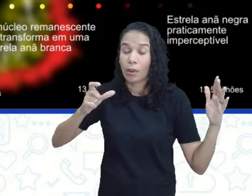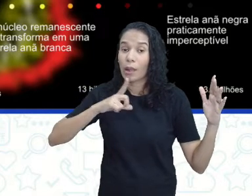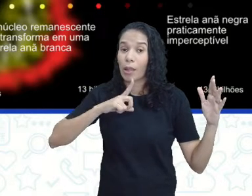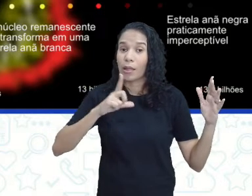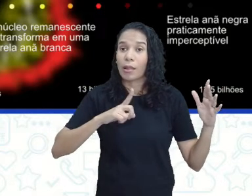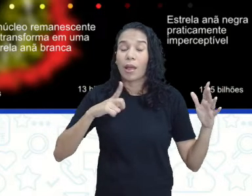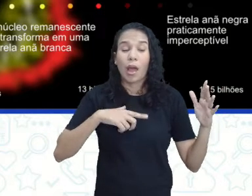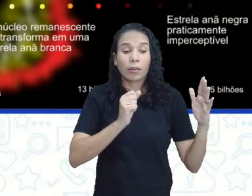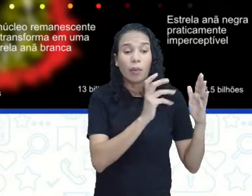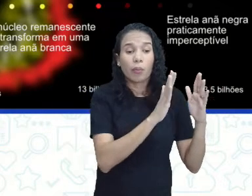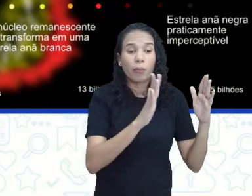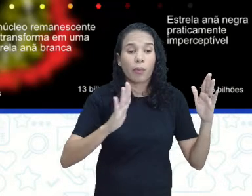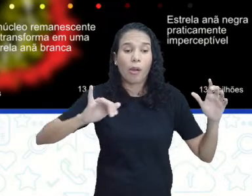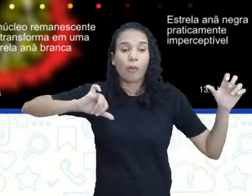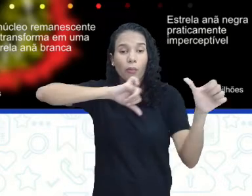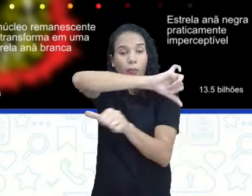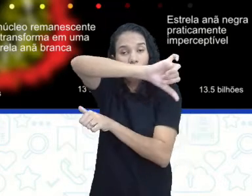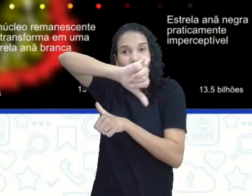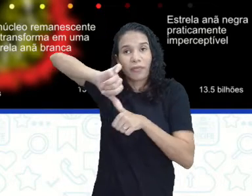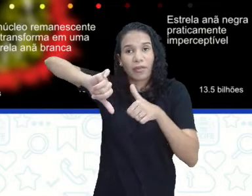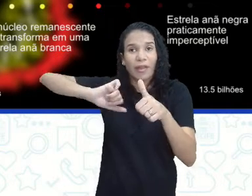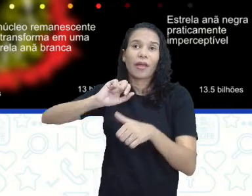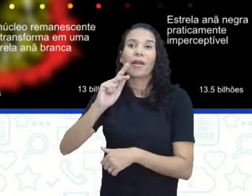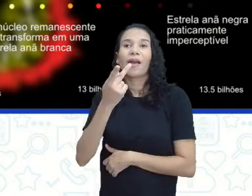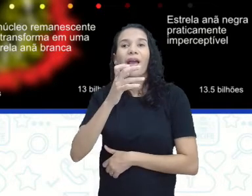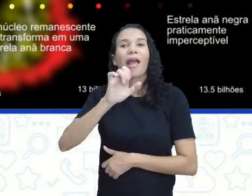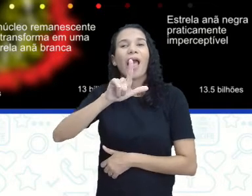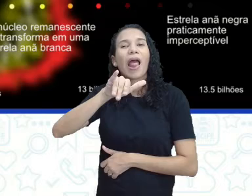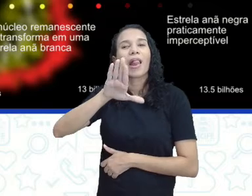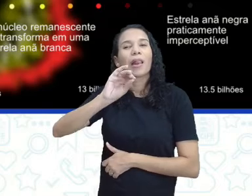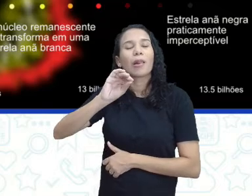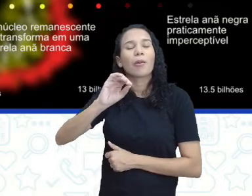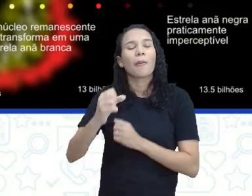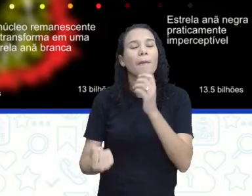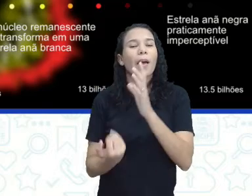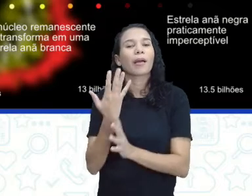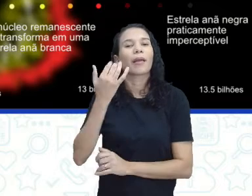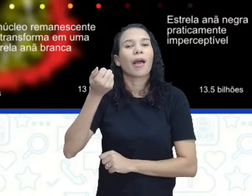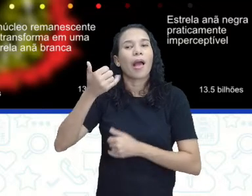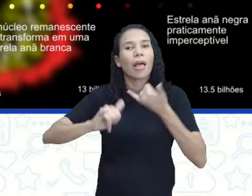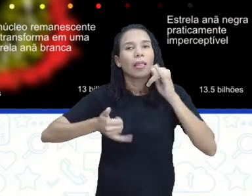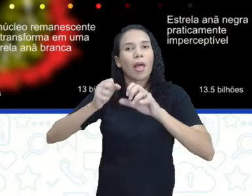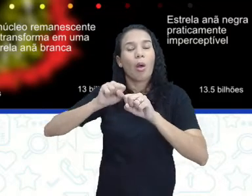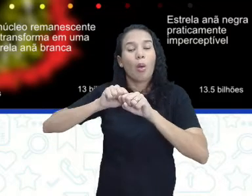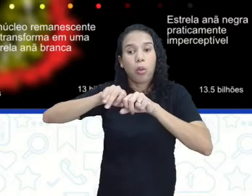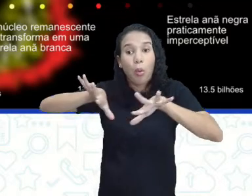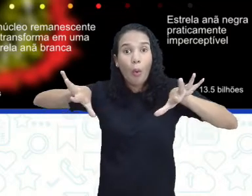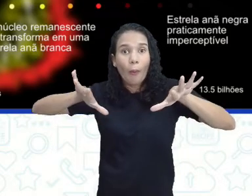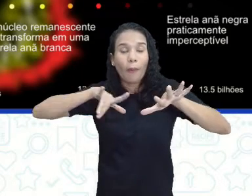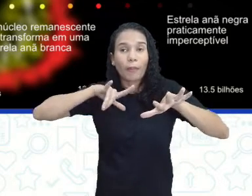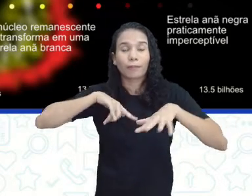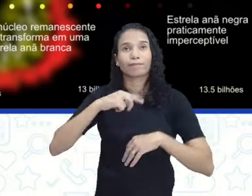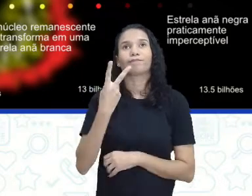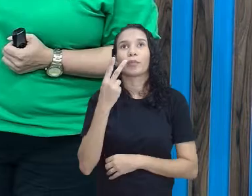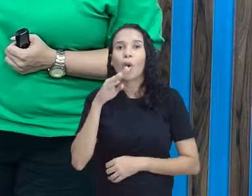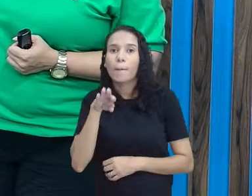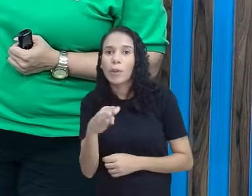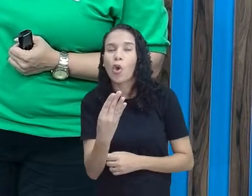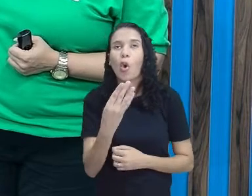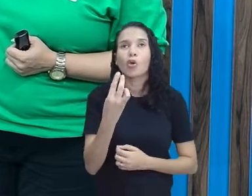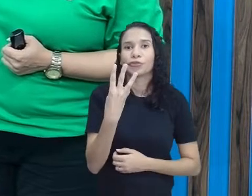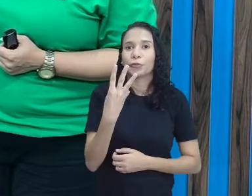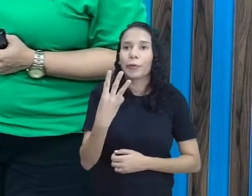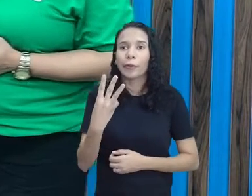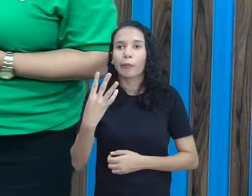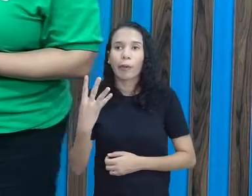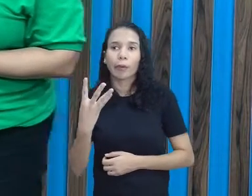estrela passa a converter hidrogênio em hélio para gerar energia. Então, ela vai passando a 1 bilhão, 2 bilhões, 3